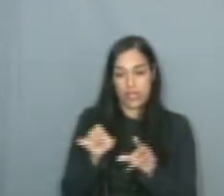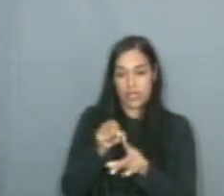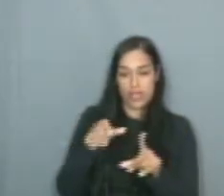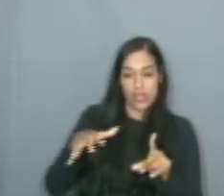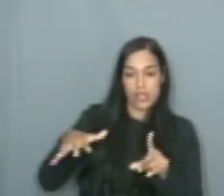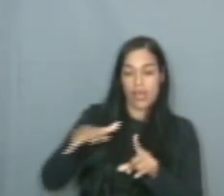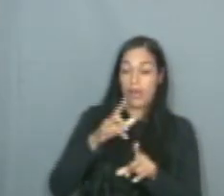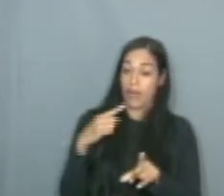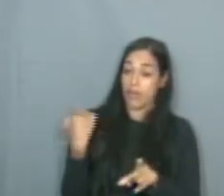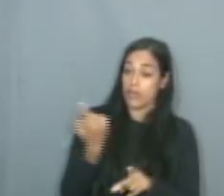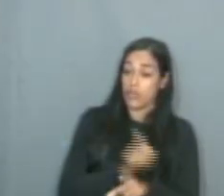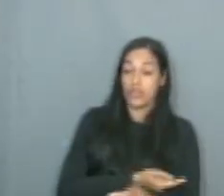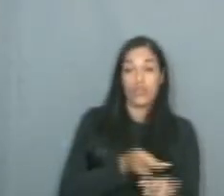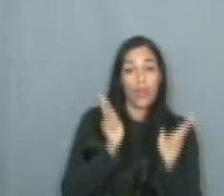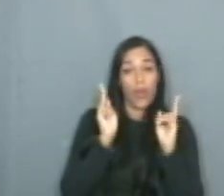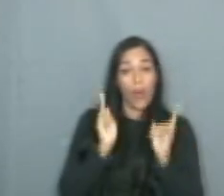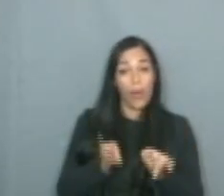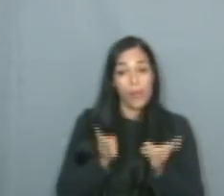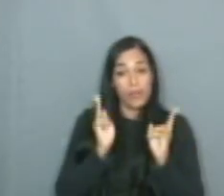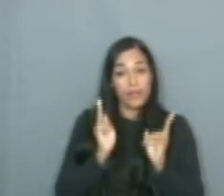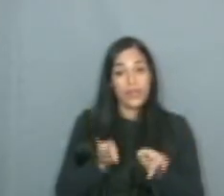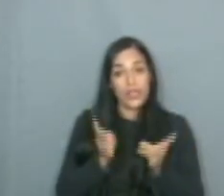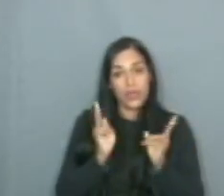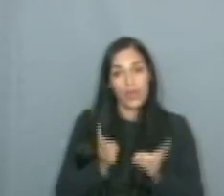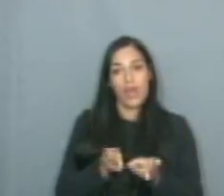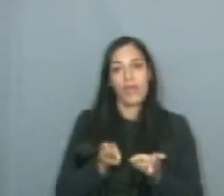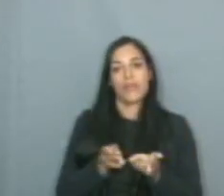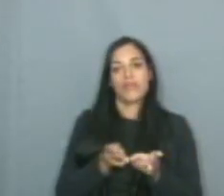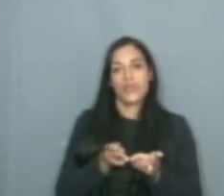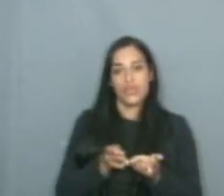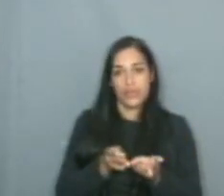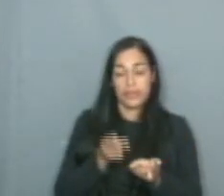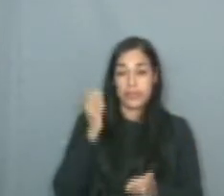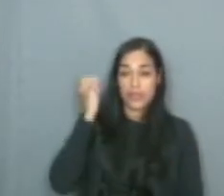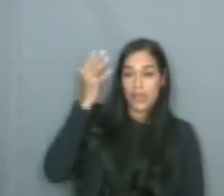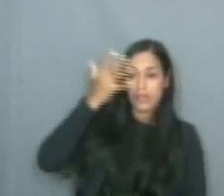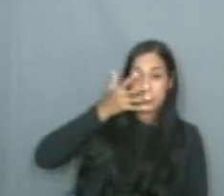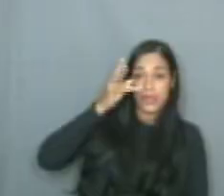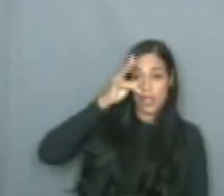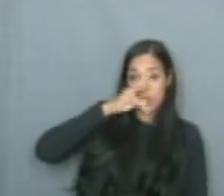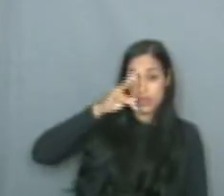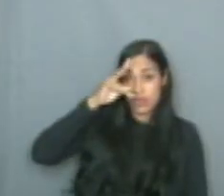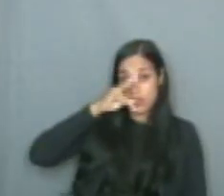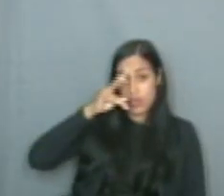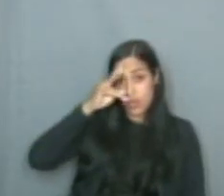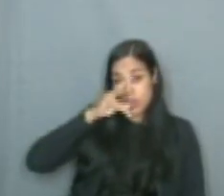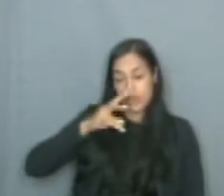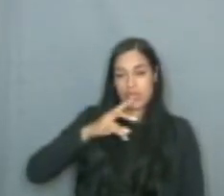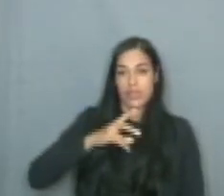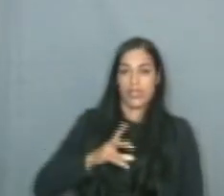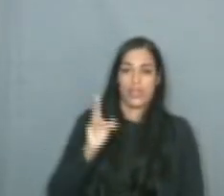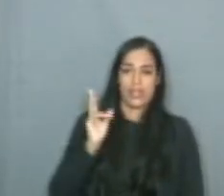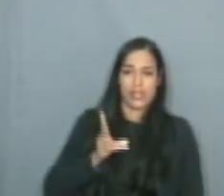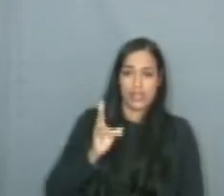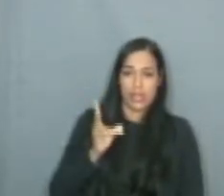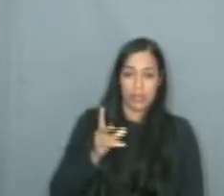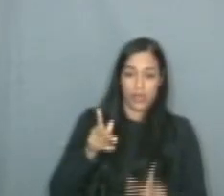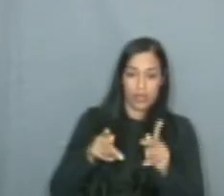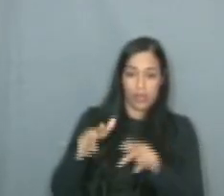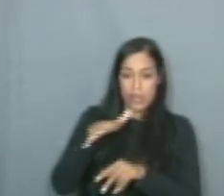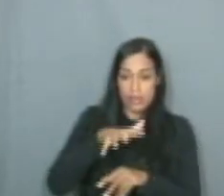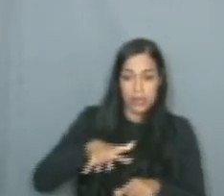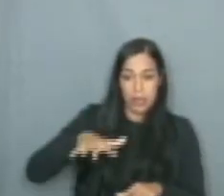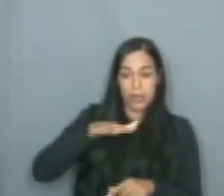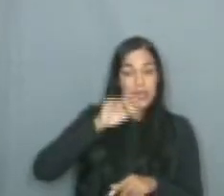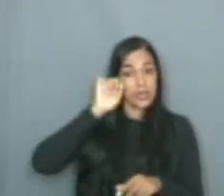gente continuar trazendo da invisibilidade, da história, que o tempo todo colocou essa população